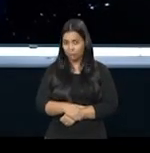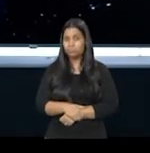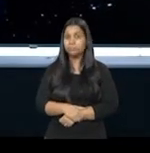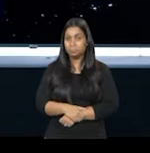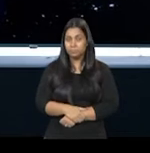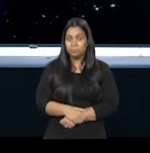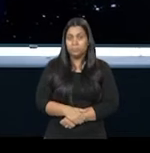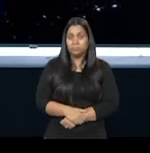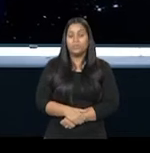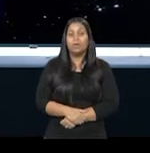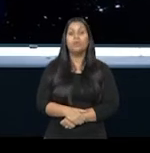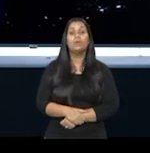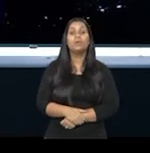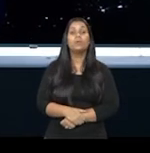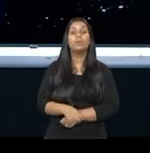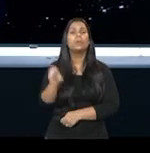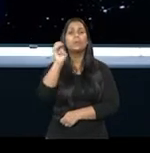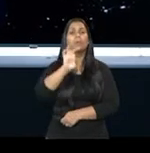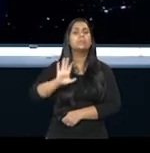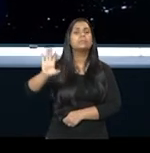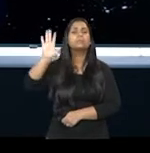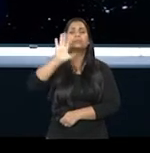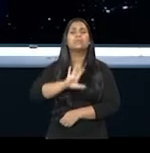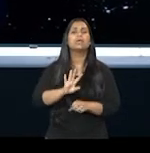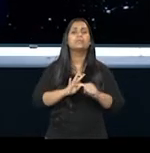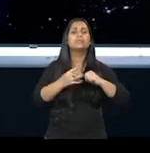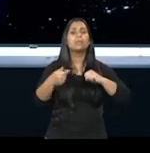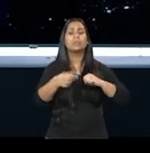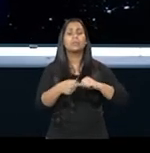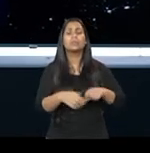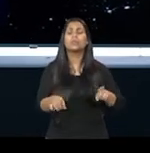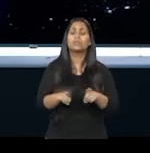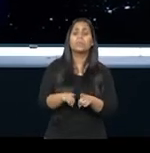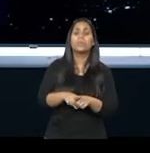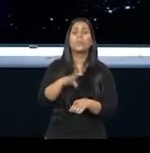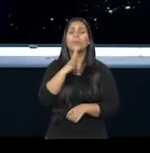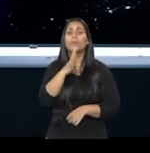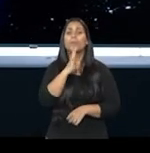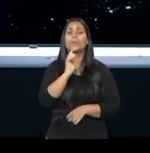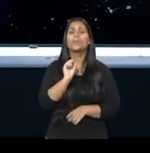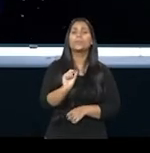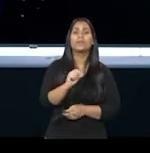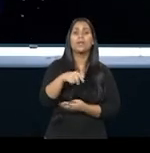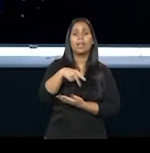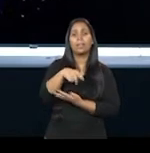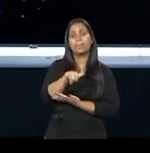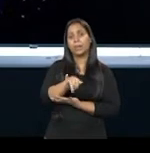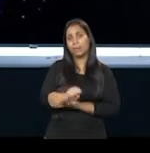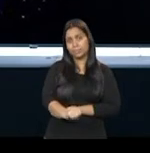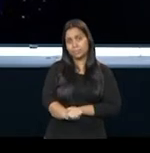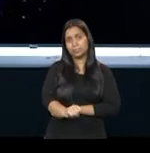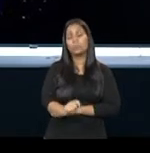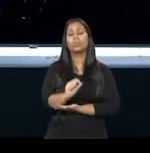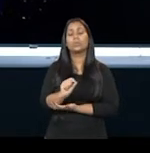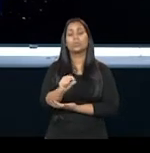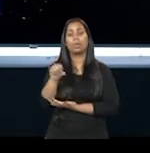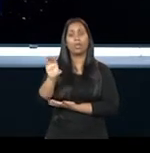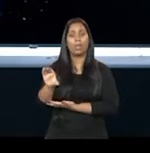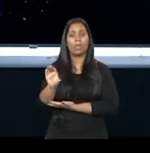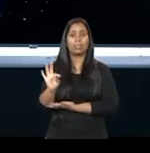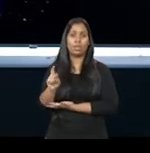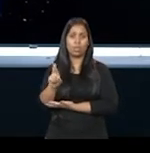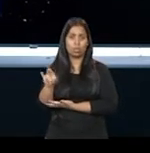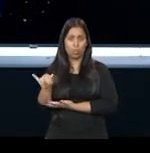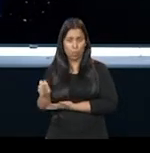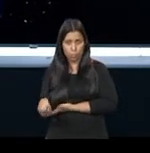do Estado na pandemia e conhecemos alguns conceitos sobre geopolítica, como o que é país, o que é